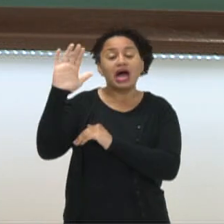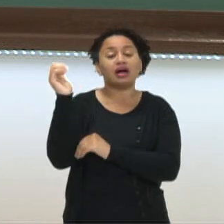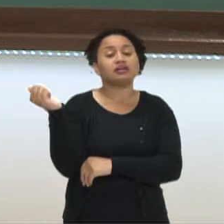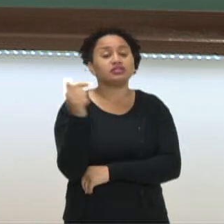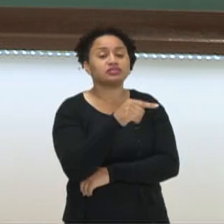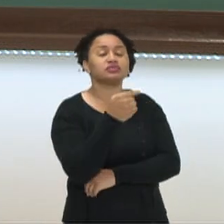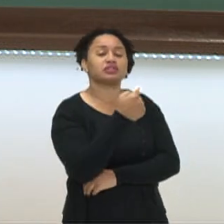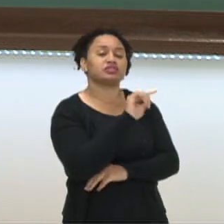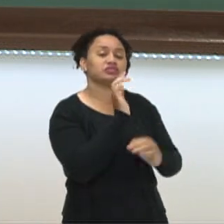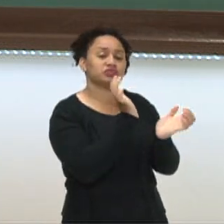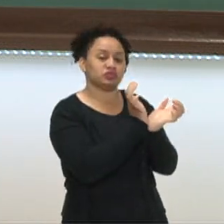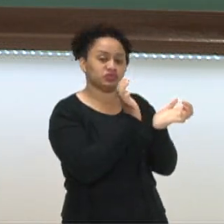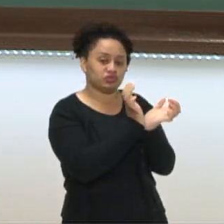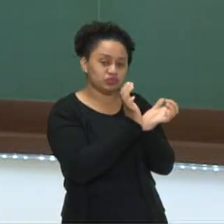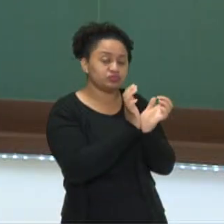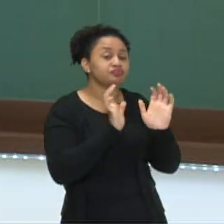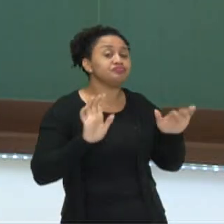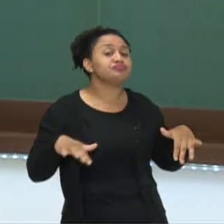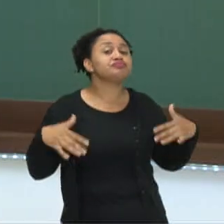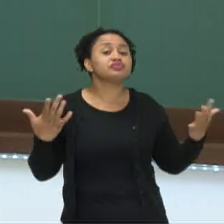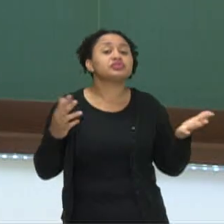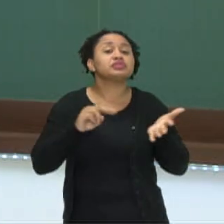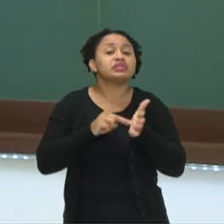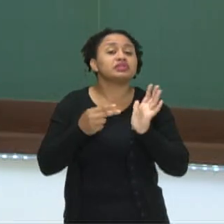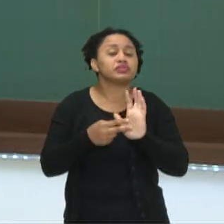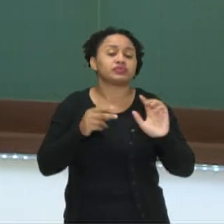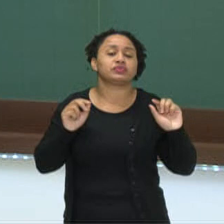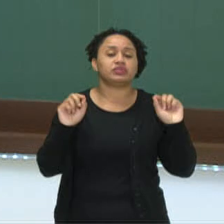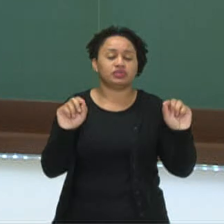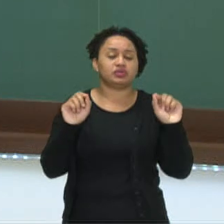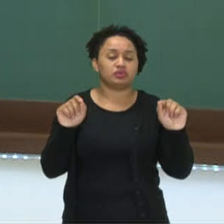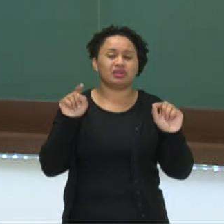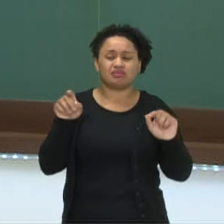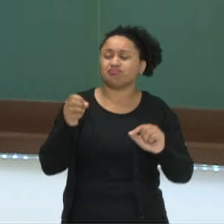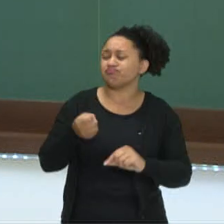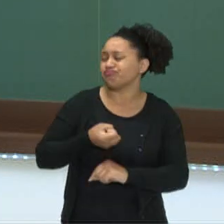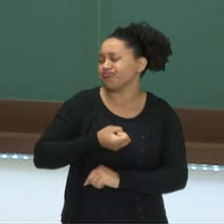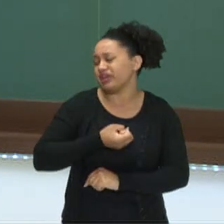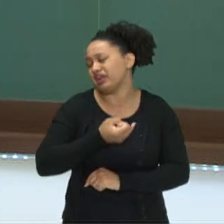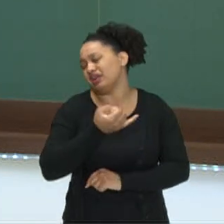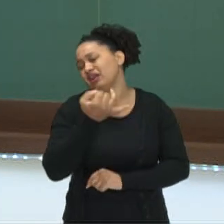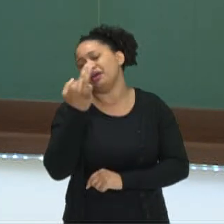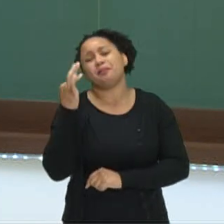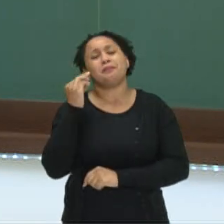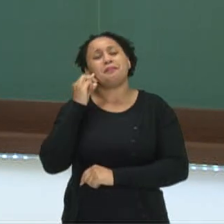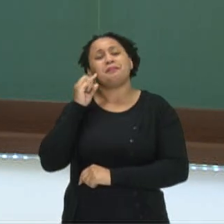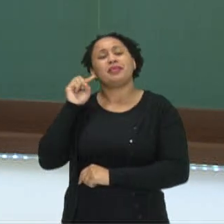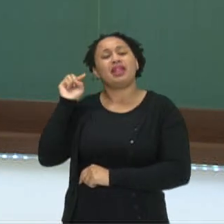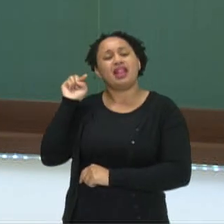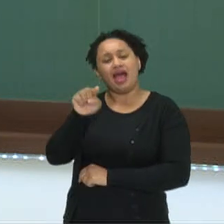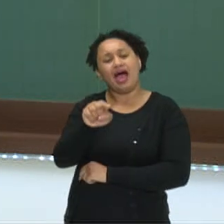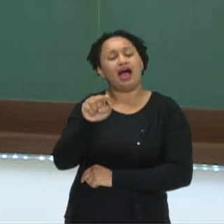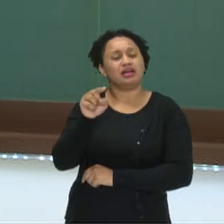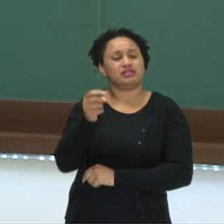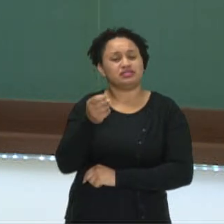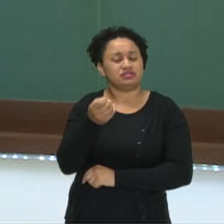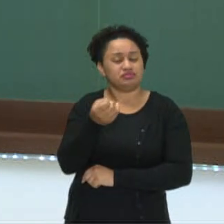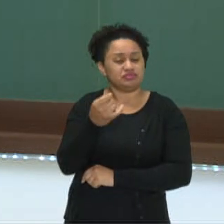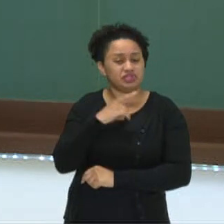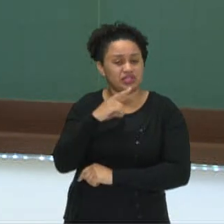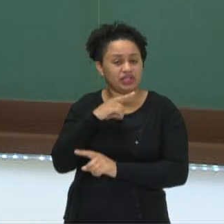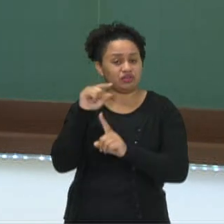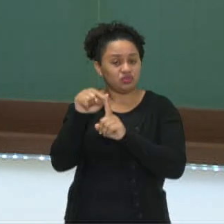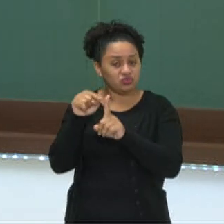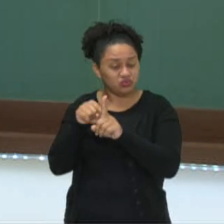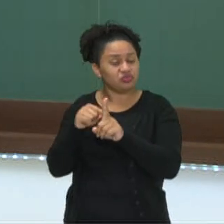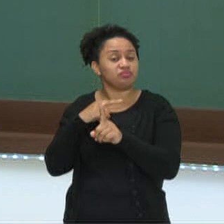das gimnospermas. Ou seja, são infinitas, milhares de espécies que existem